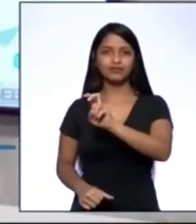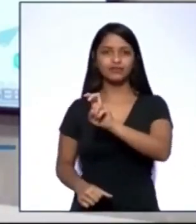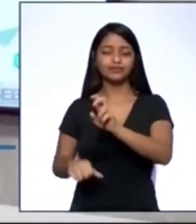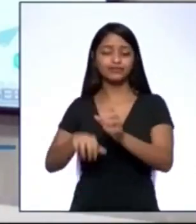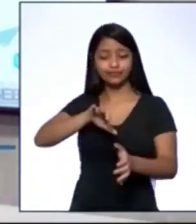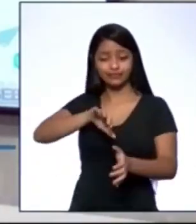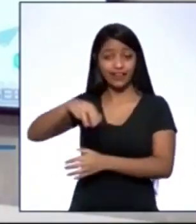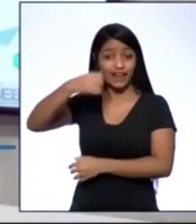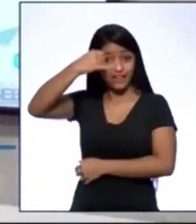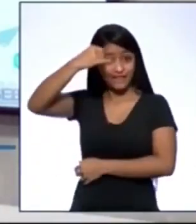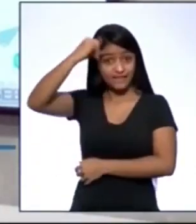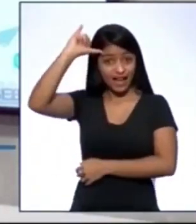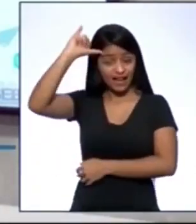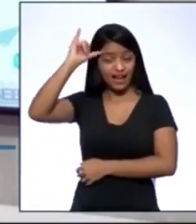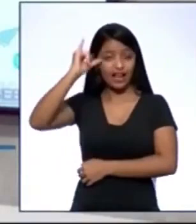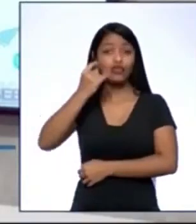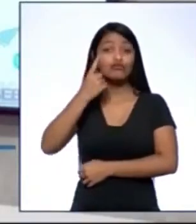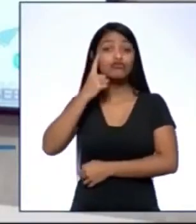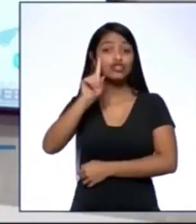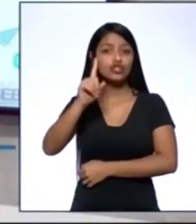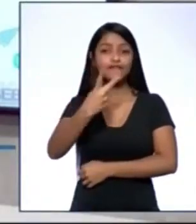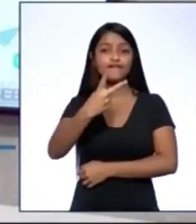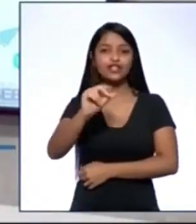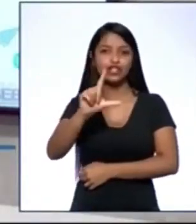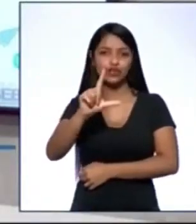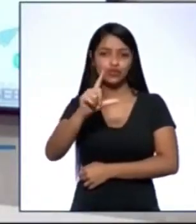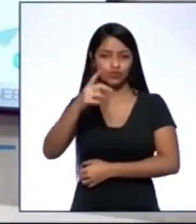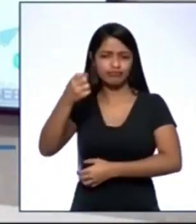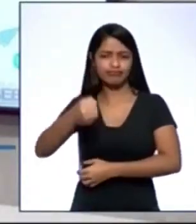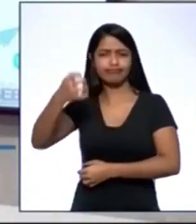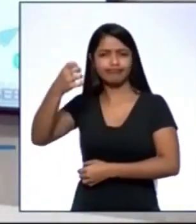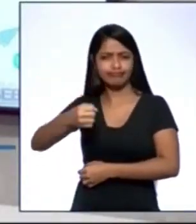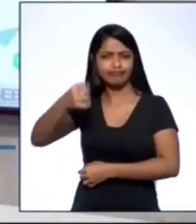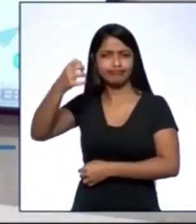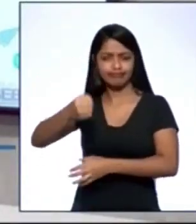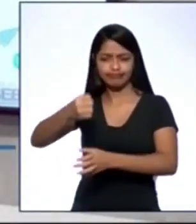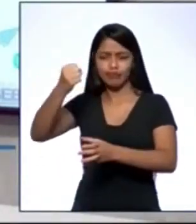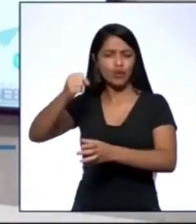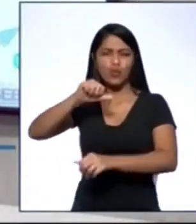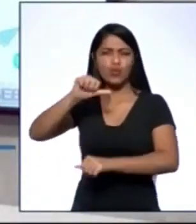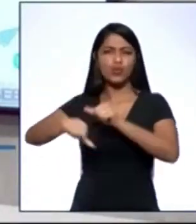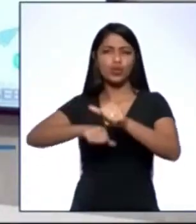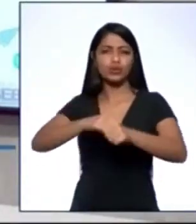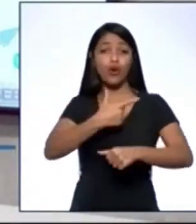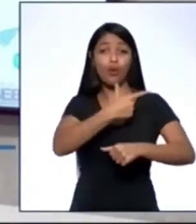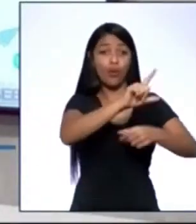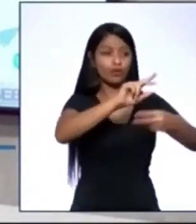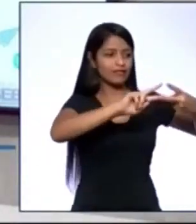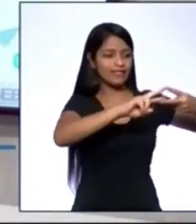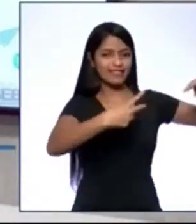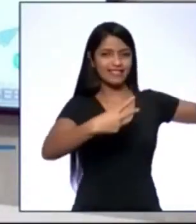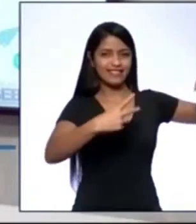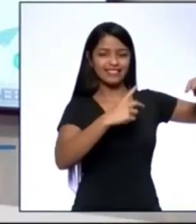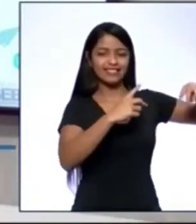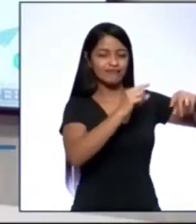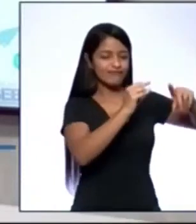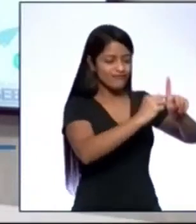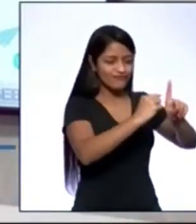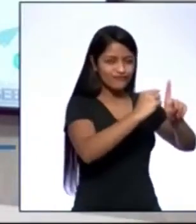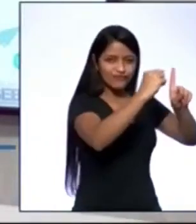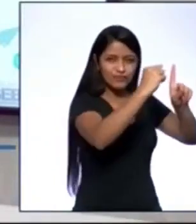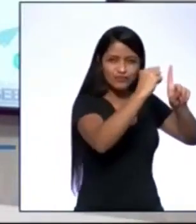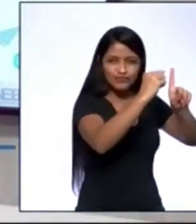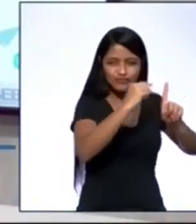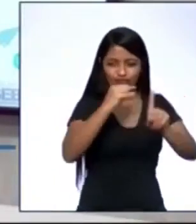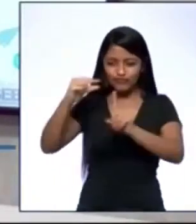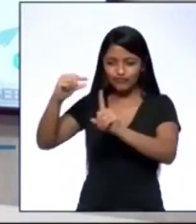de leite por dia, a gente alterar o DNA, colocar o DNA de uma outra espécie mais produtiva, que ela consiga dar